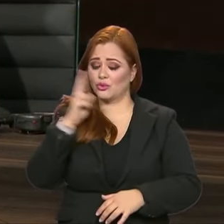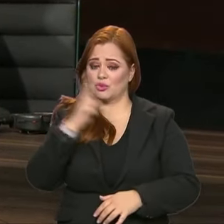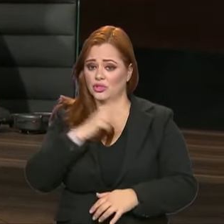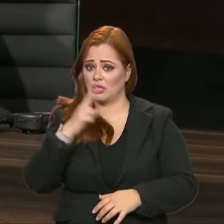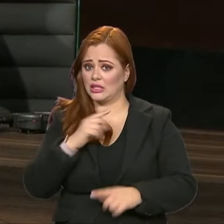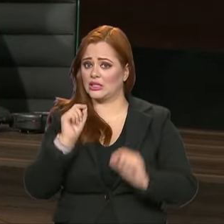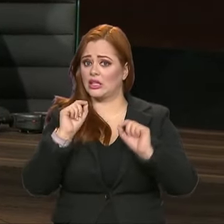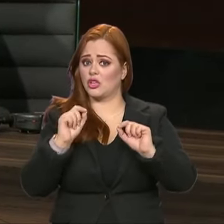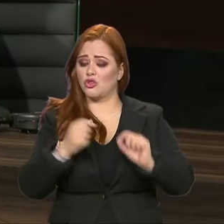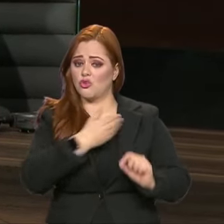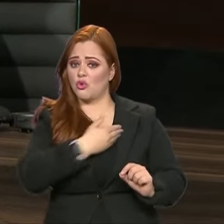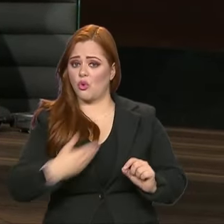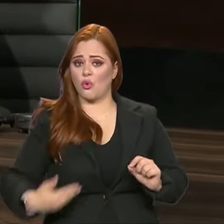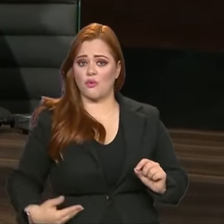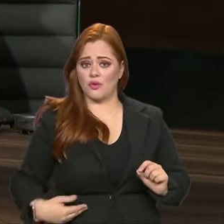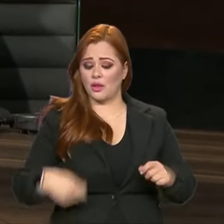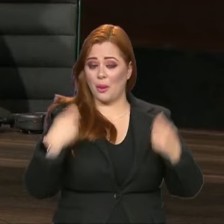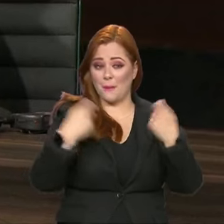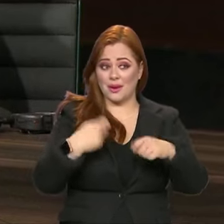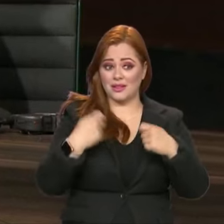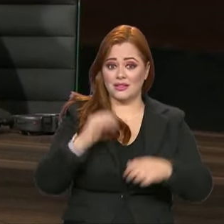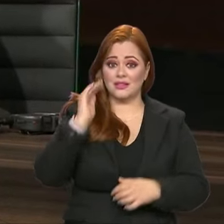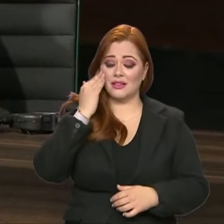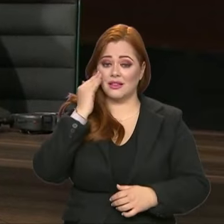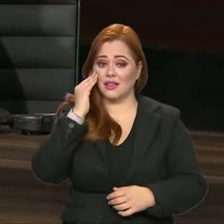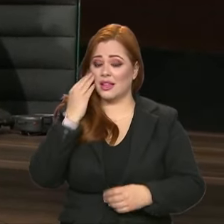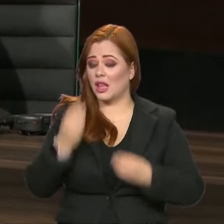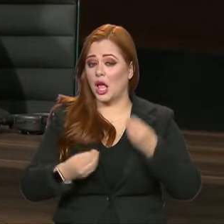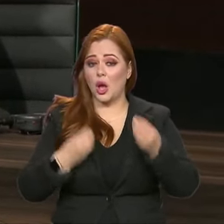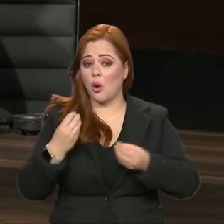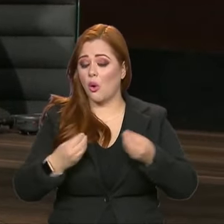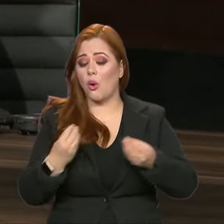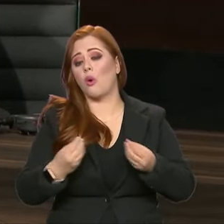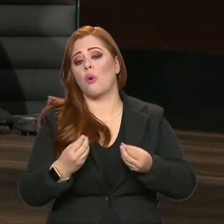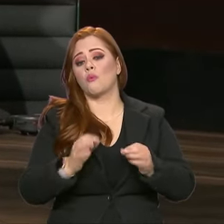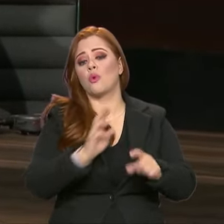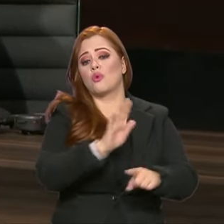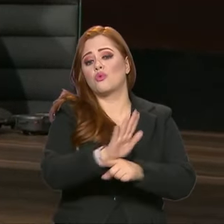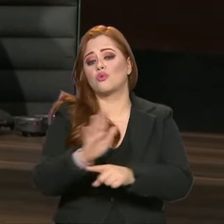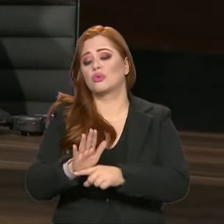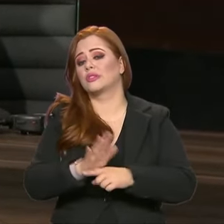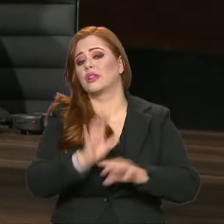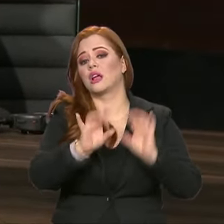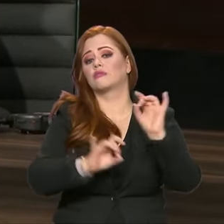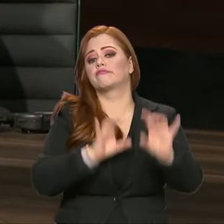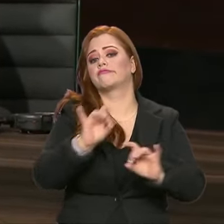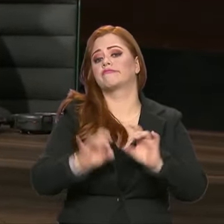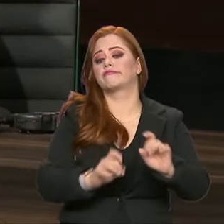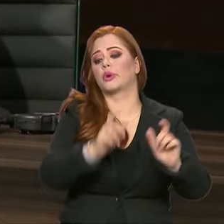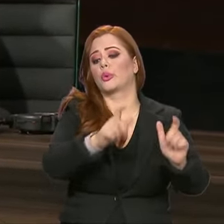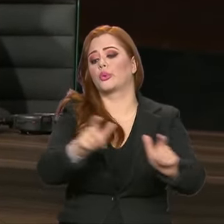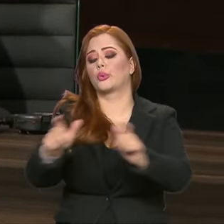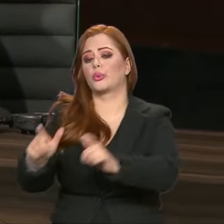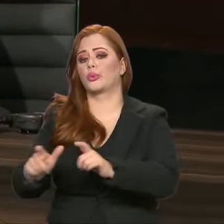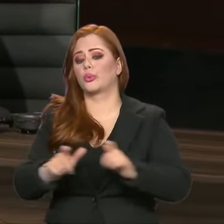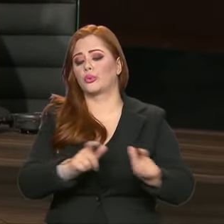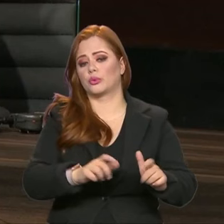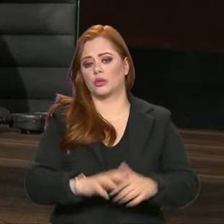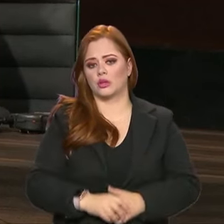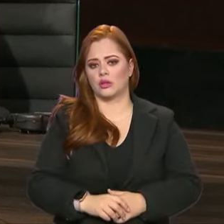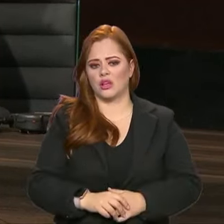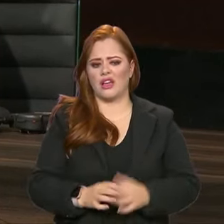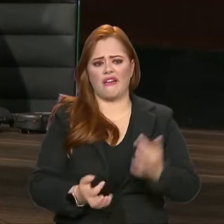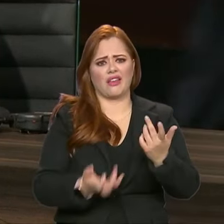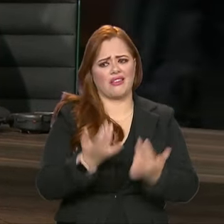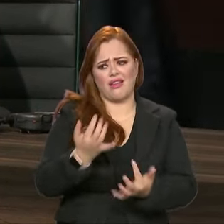governos declarem a emergência climática. Nos nossos territórios foram saqueados, queimados,